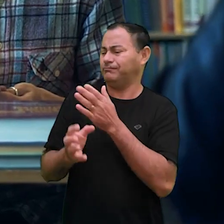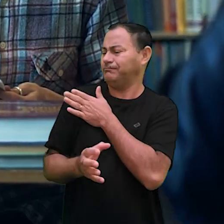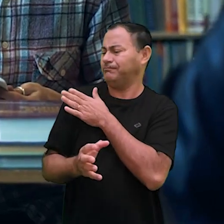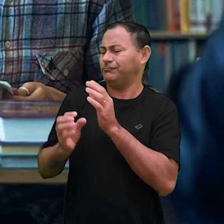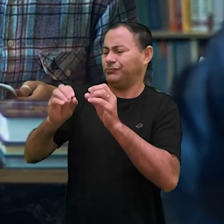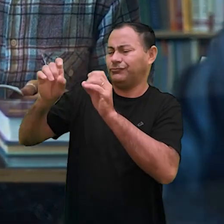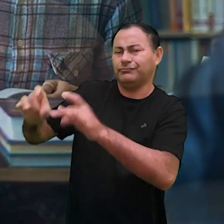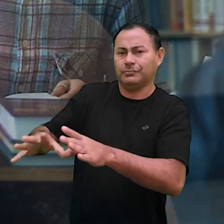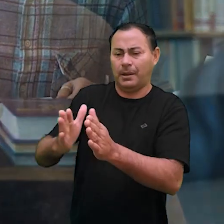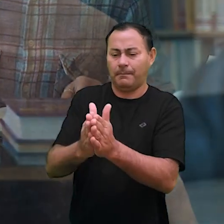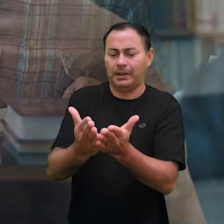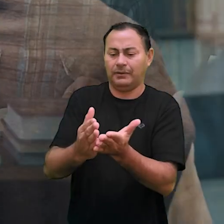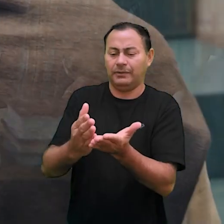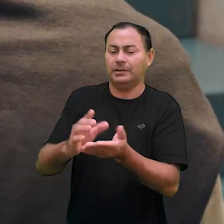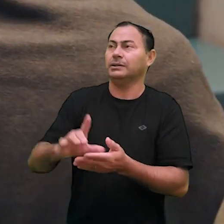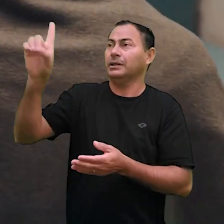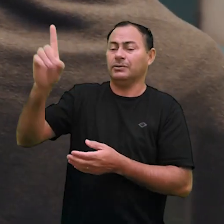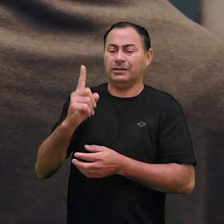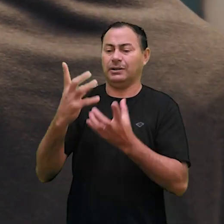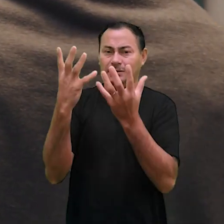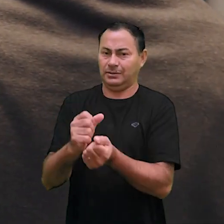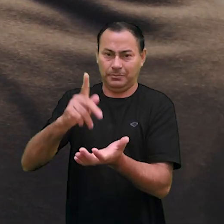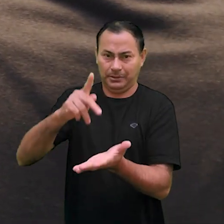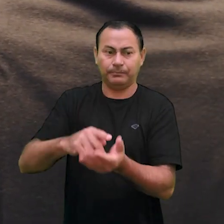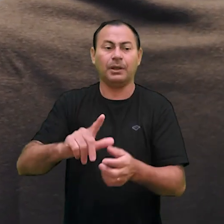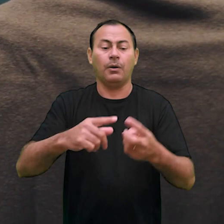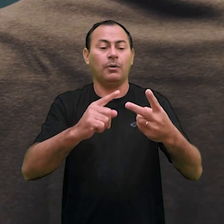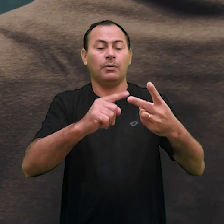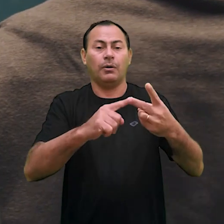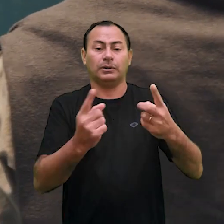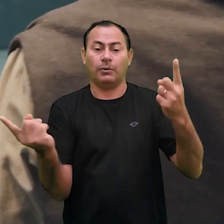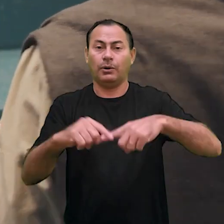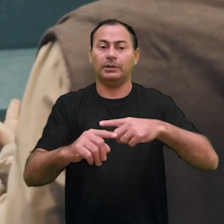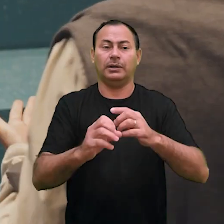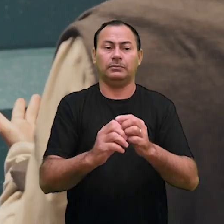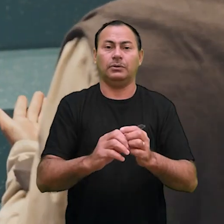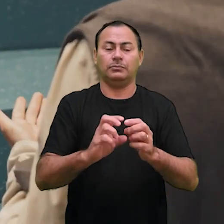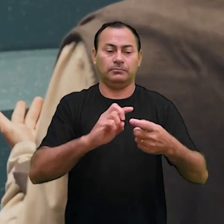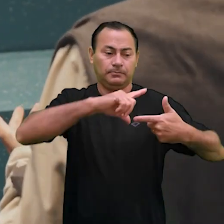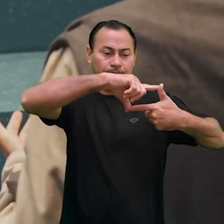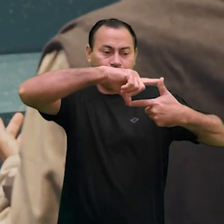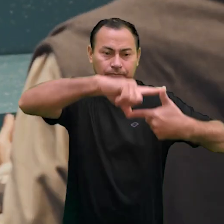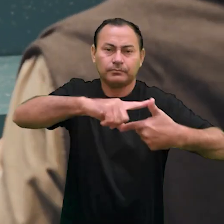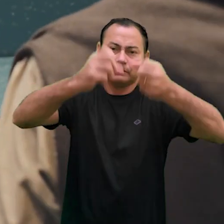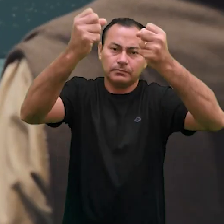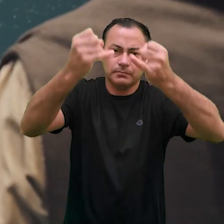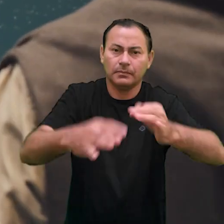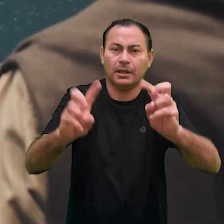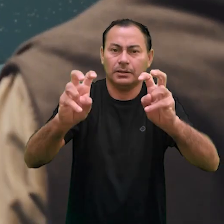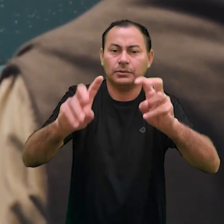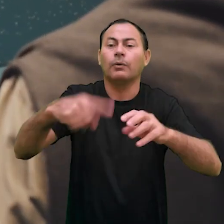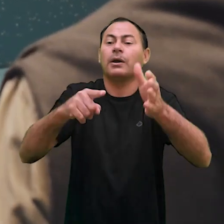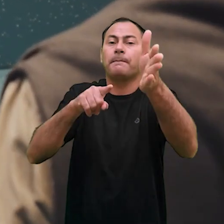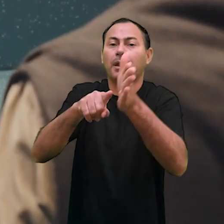isso, ele rejeita a Bíblia como palavra inspirada de Deus. A outra posição, que é o oposto da primeira, é a do crente conservador,